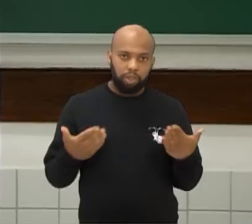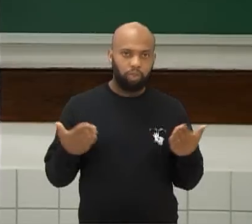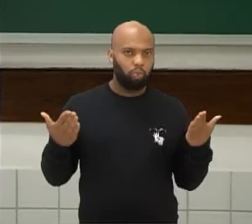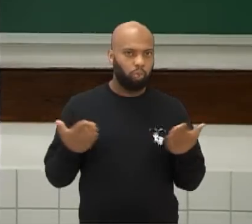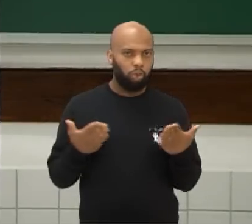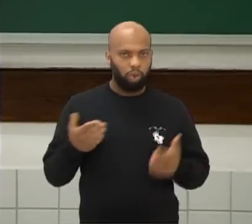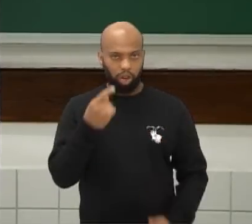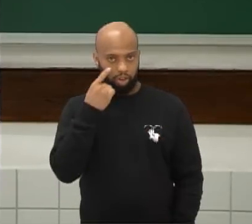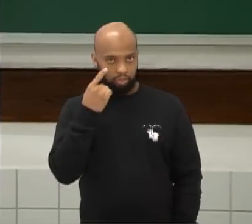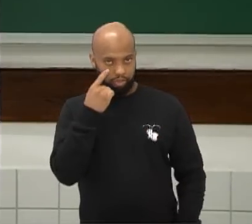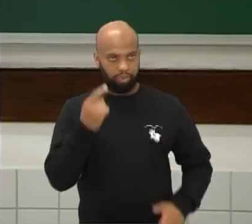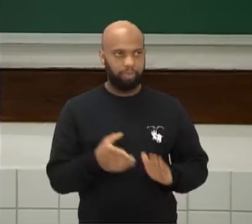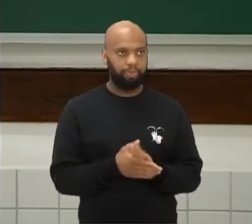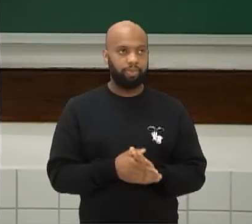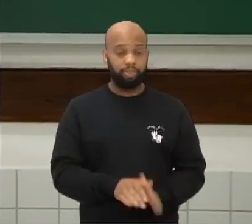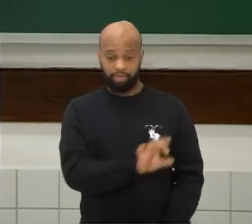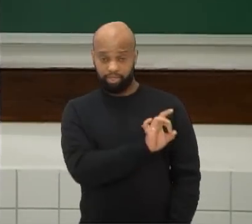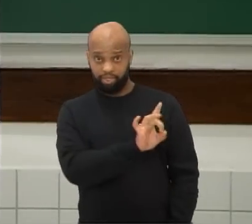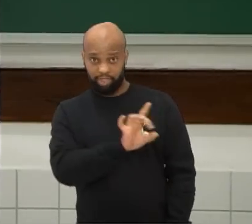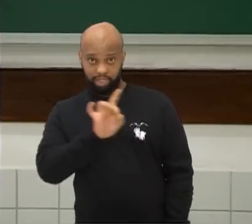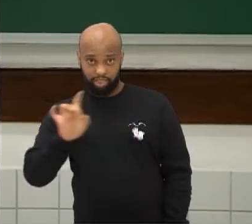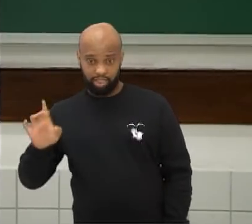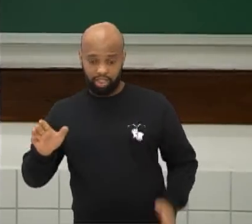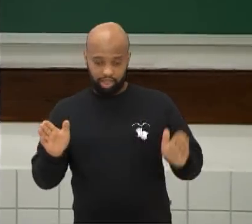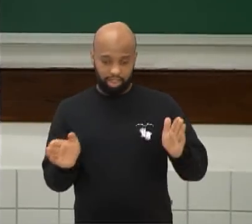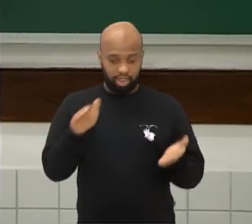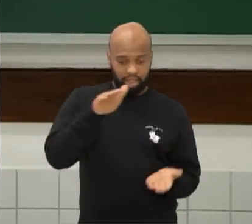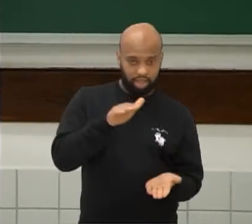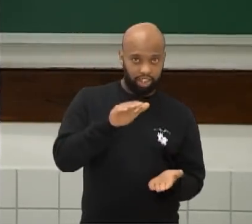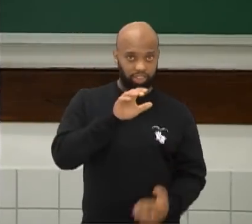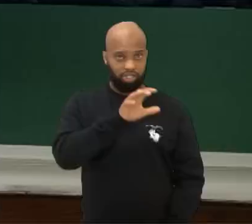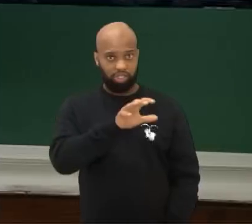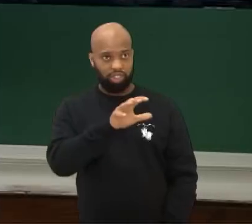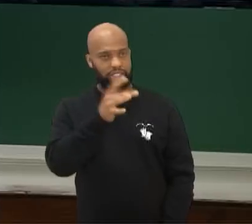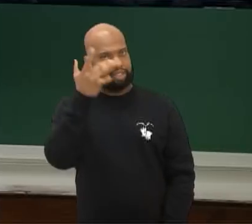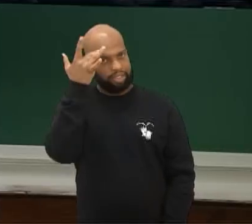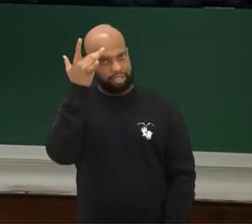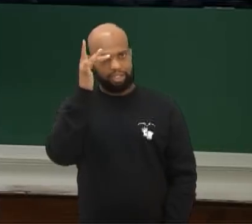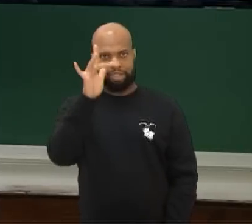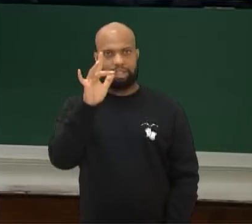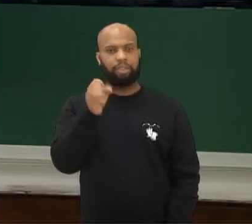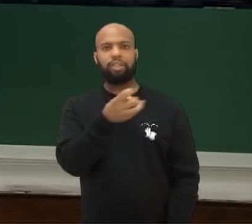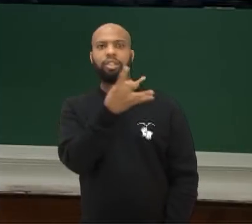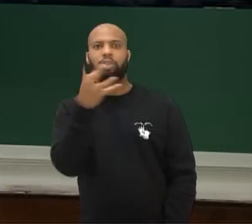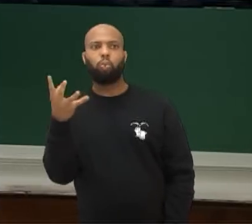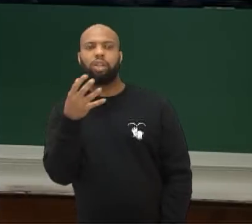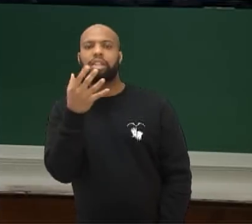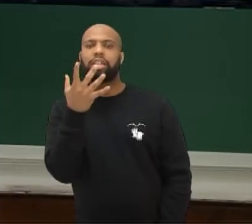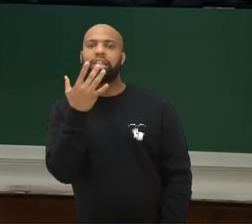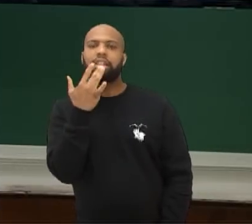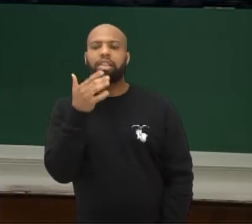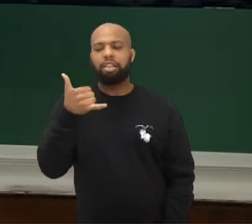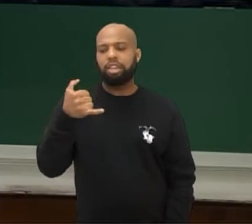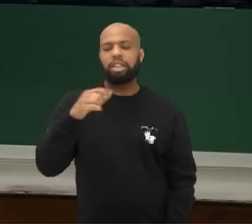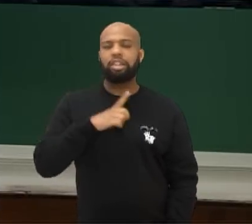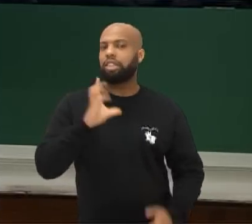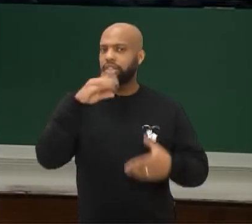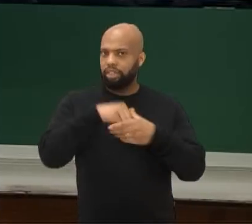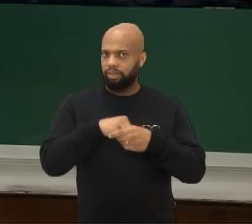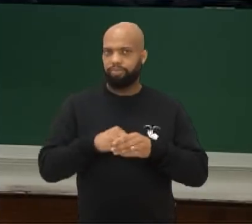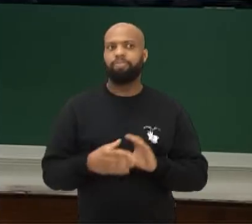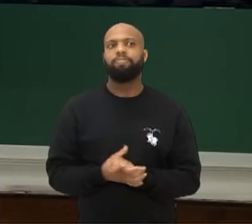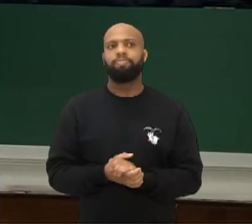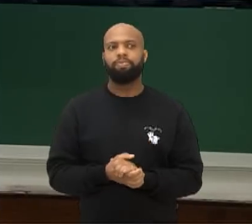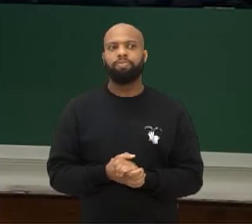Então, vamos lá. Veja, em cada caixinha dessa, nós não sabemos quantas canetas nós temos,